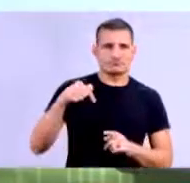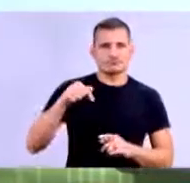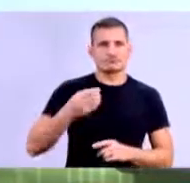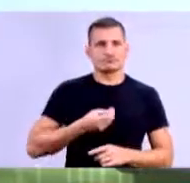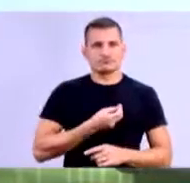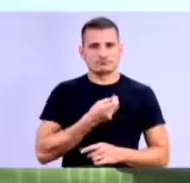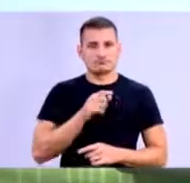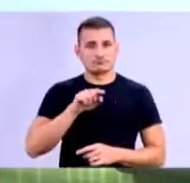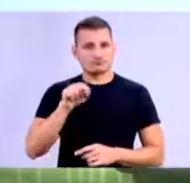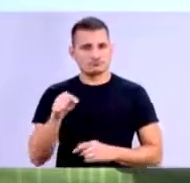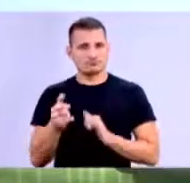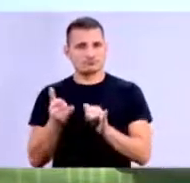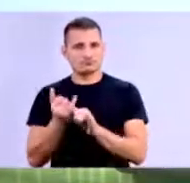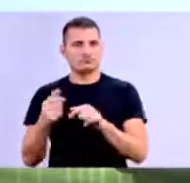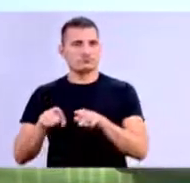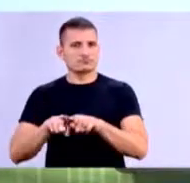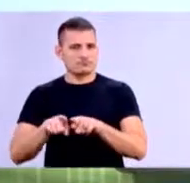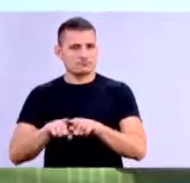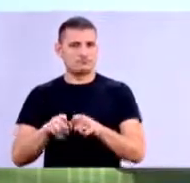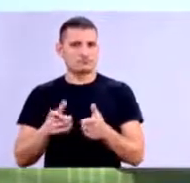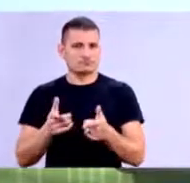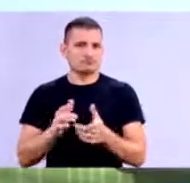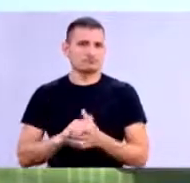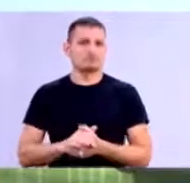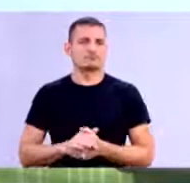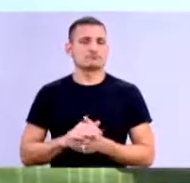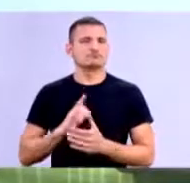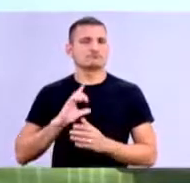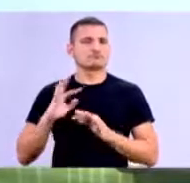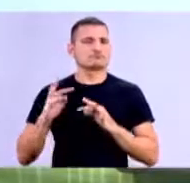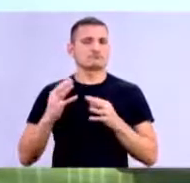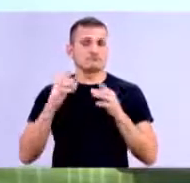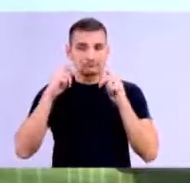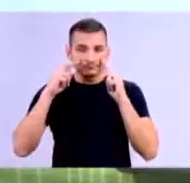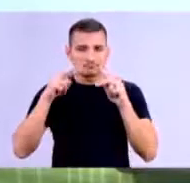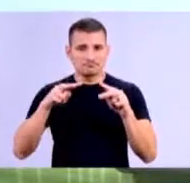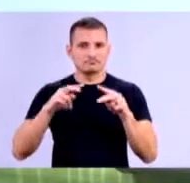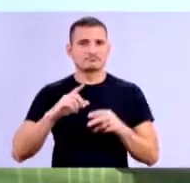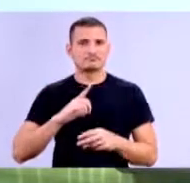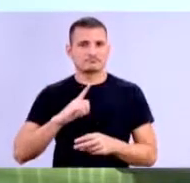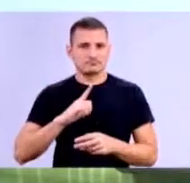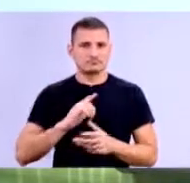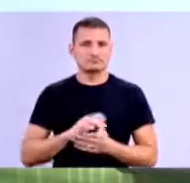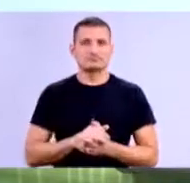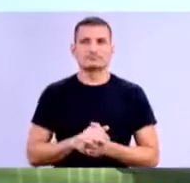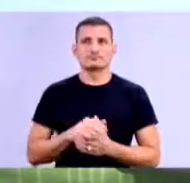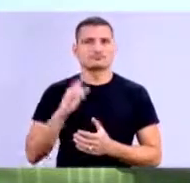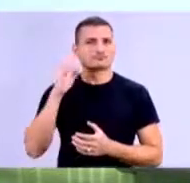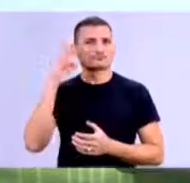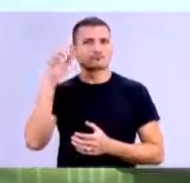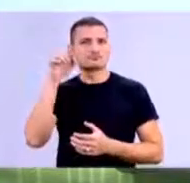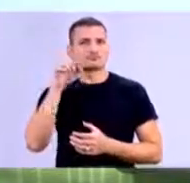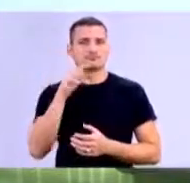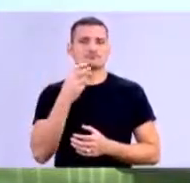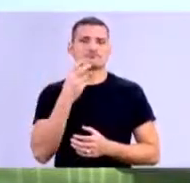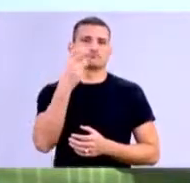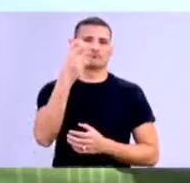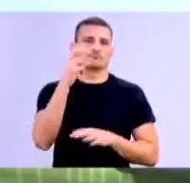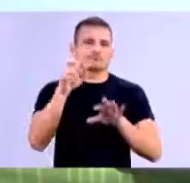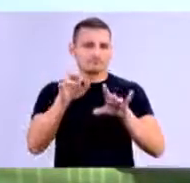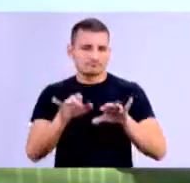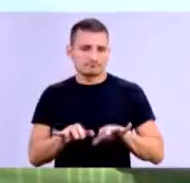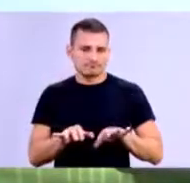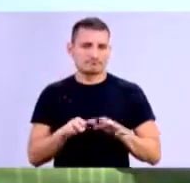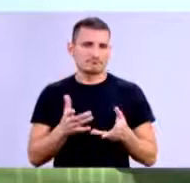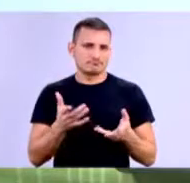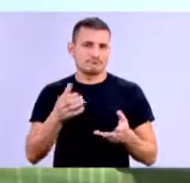internet também, não passa longe não, tá todo mundo vendo. Imagina você gritando, escrevendo de alguma